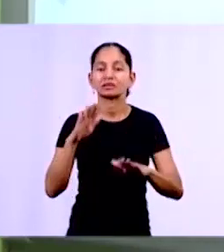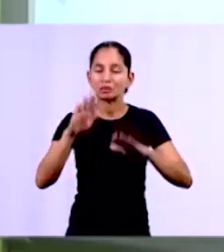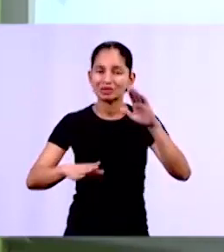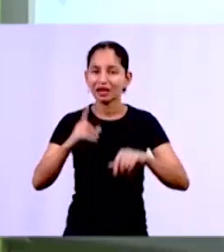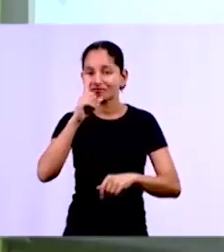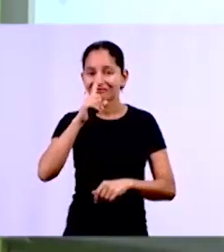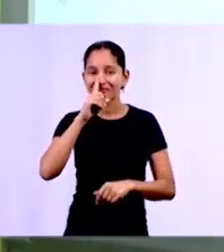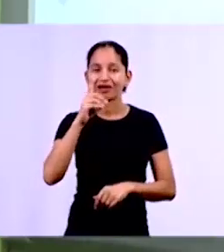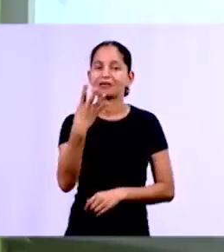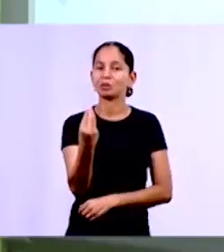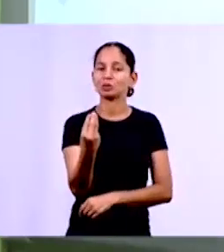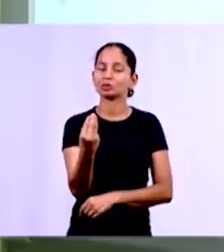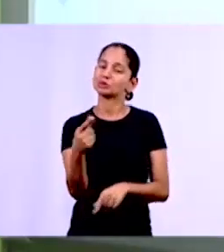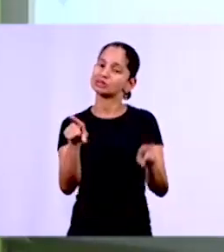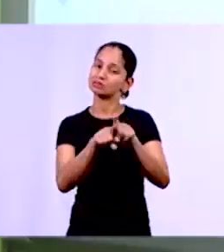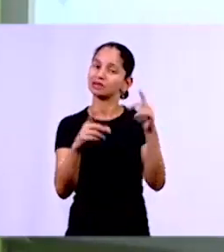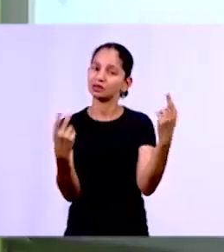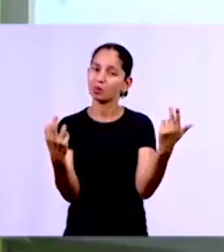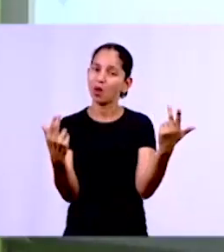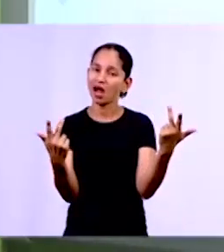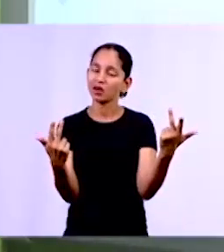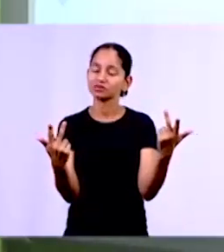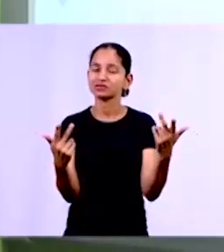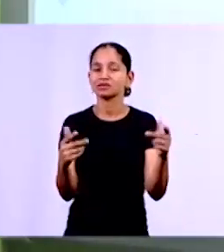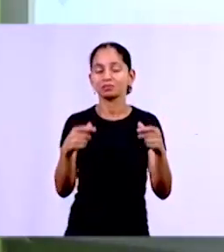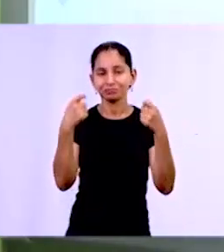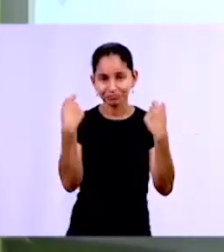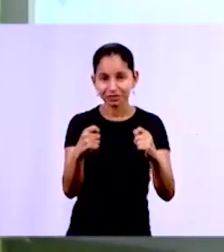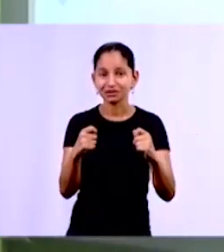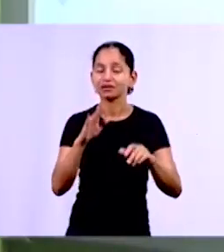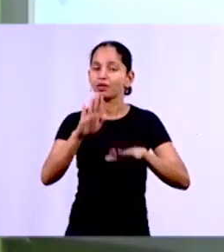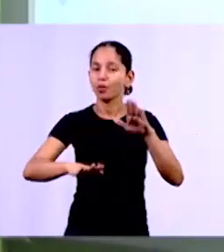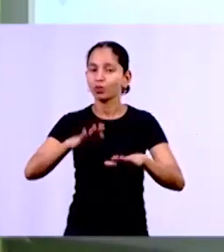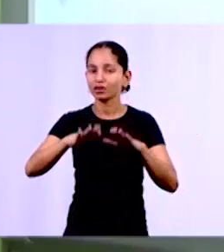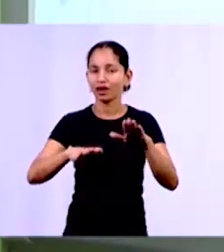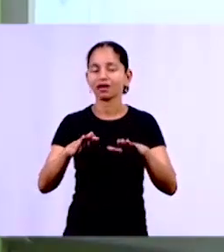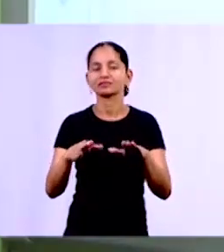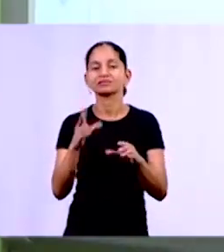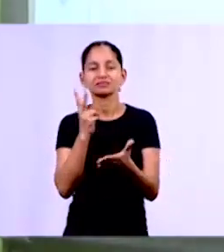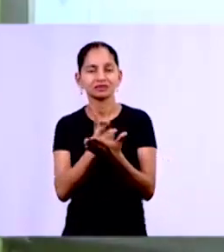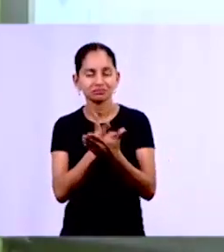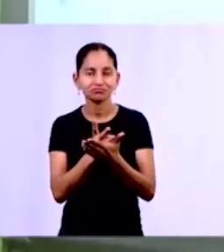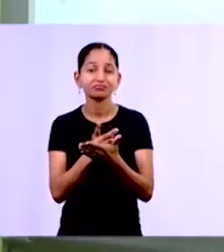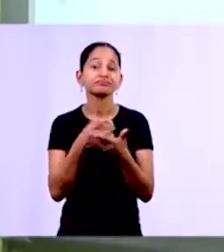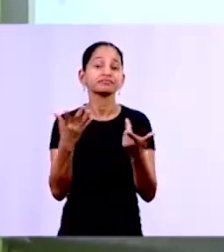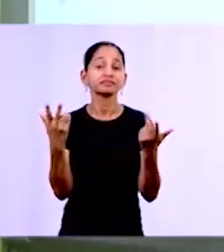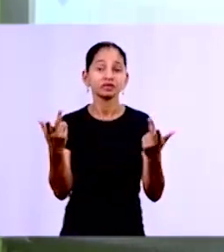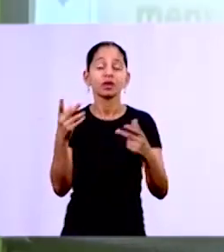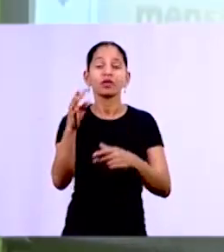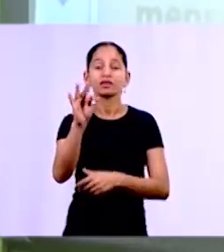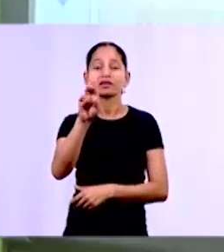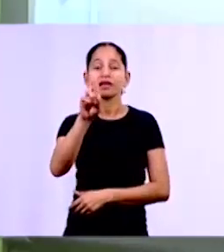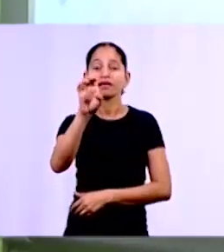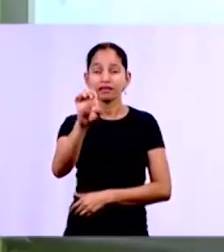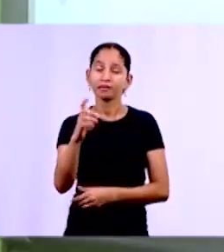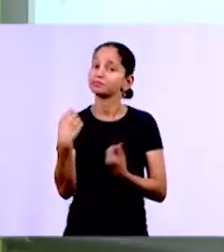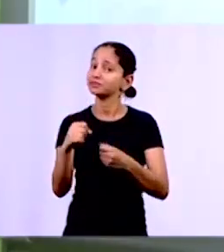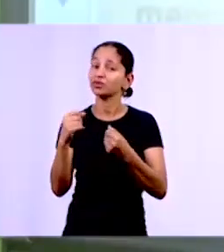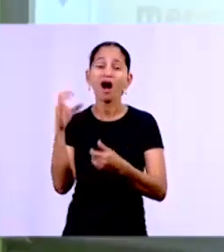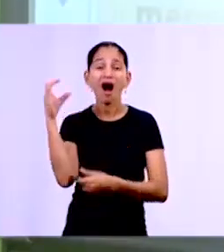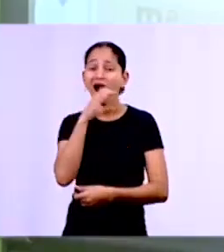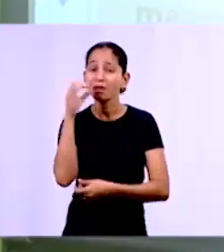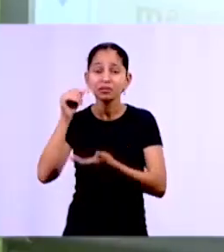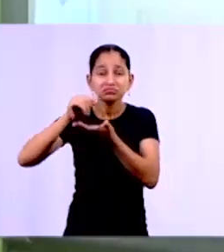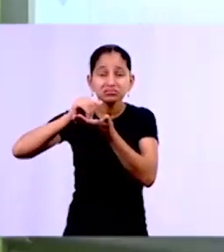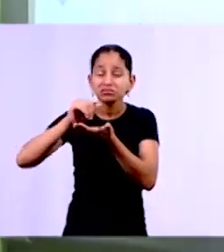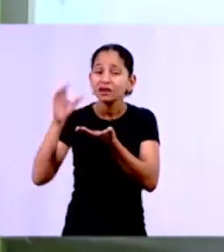falhas. É muito difícil você garantir que um data center sempre vai ficar online. O TRE saiu, teve que sair do prédio dele, os